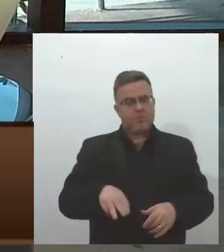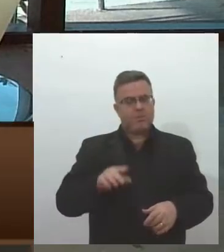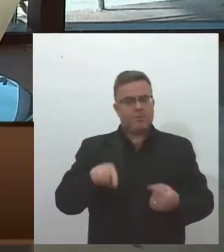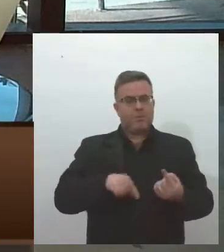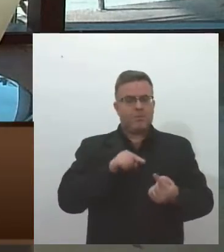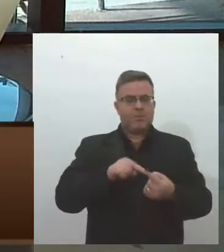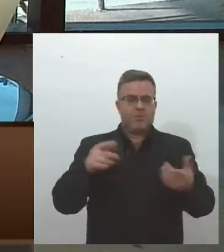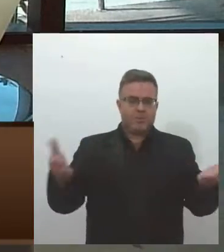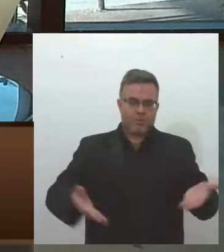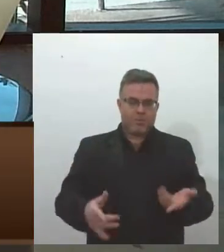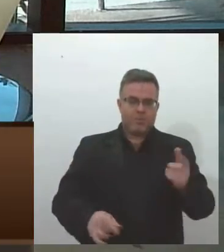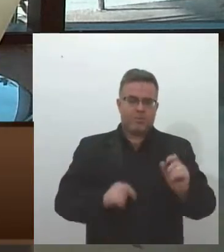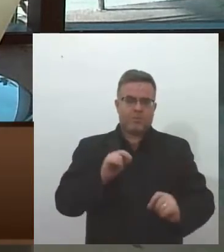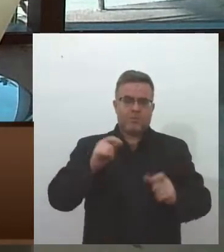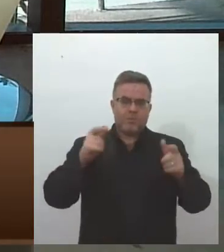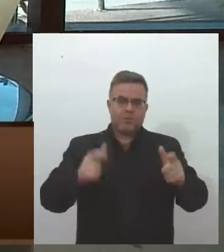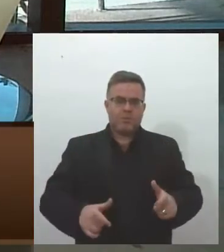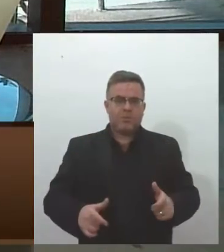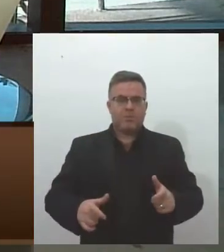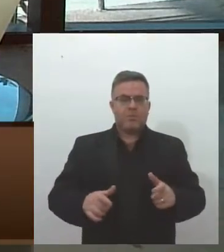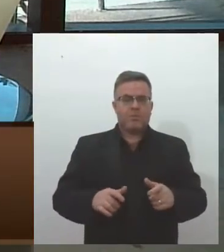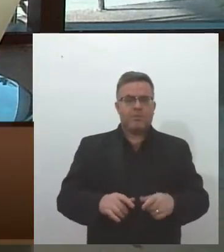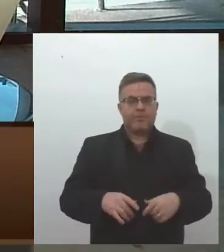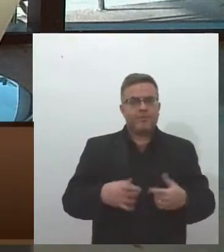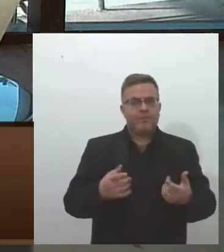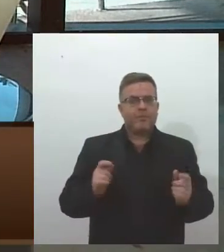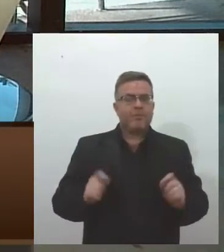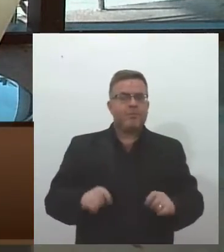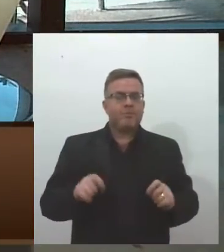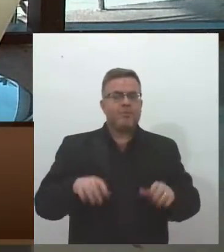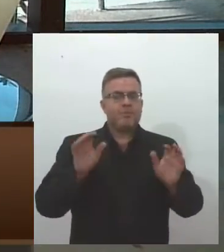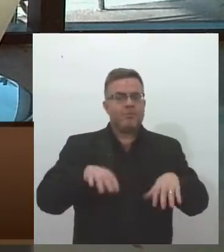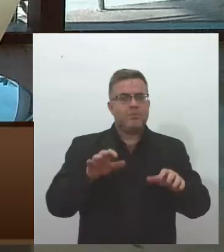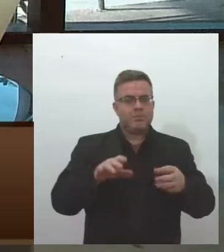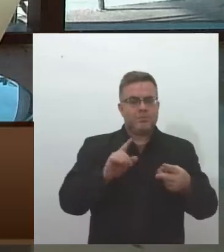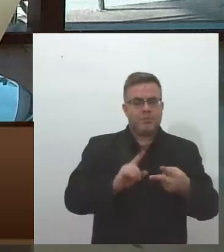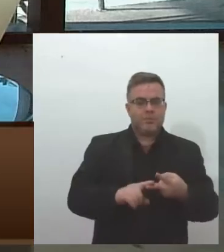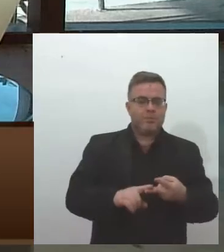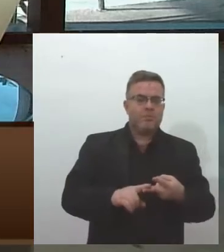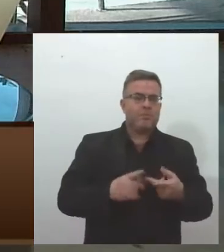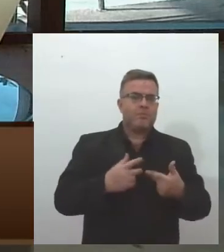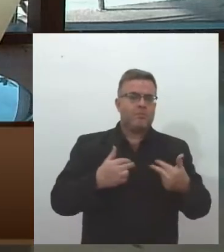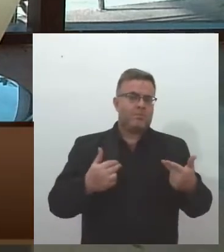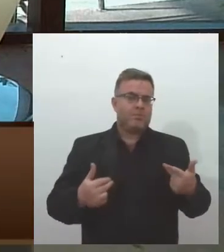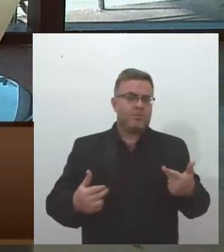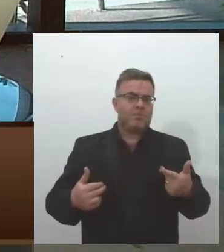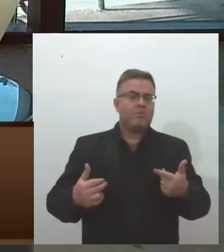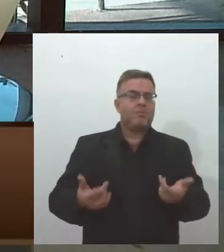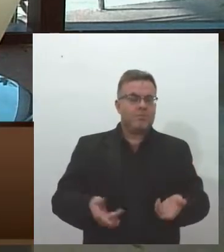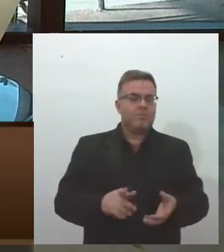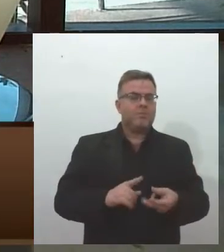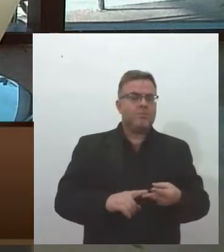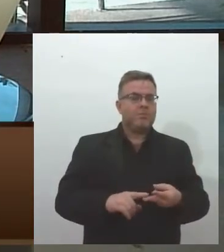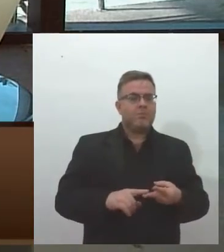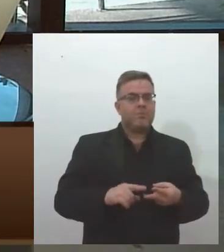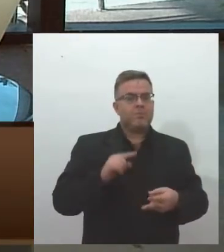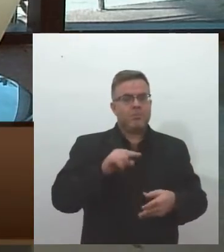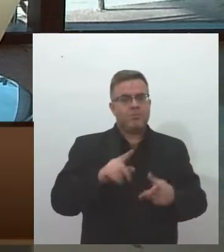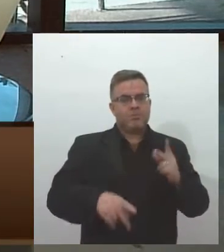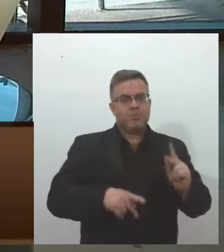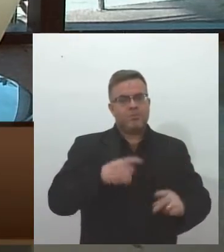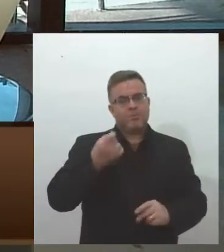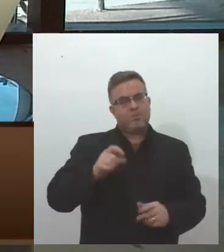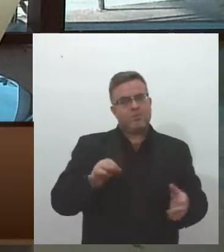pandemia, porque são locais abertos, é cachoeira, né, é a serra. Fazer também com que os próprios sergipanos